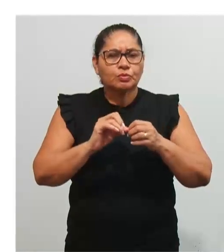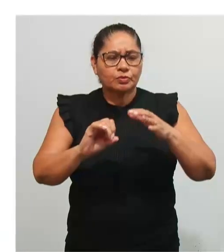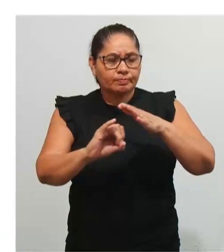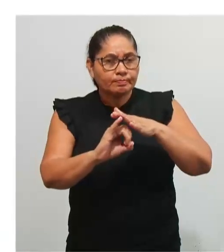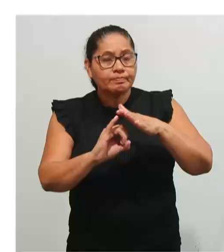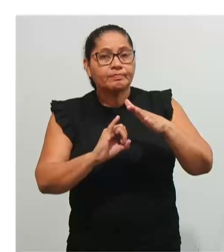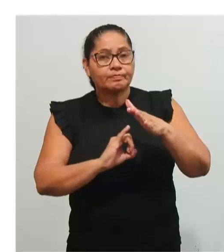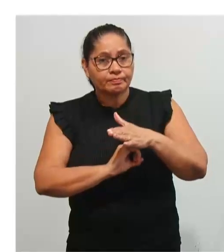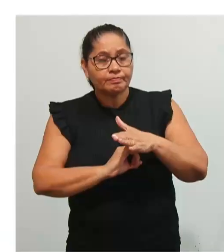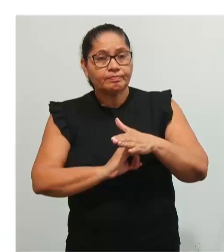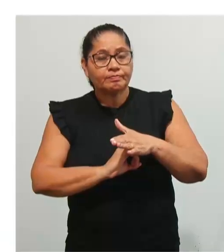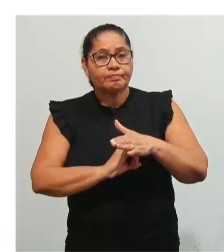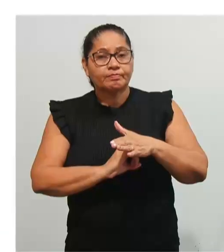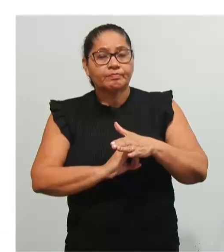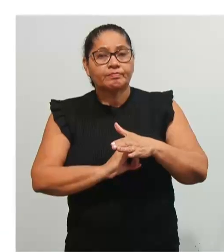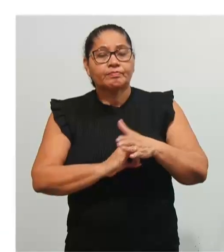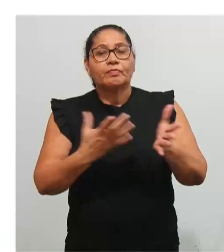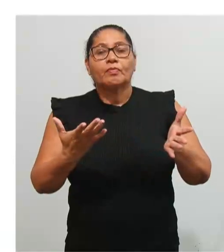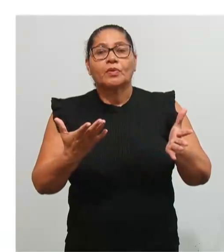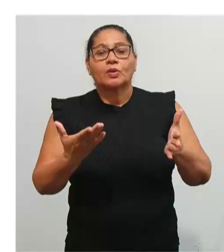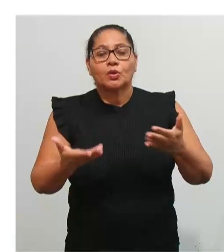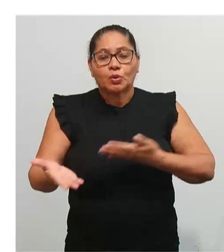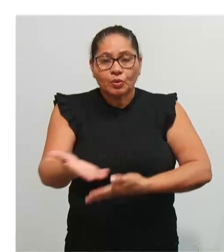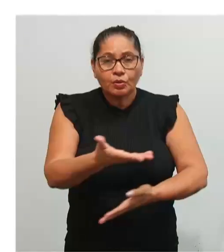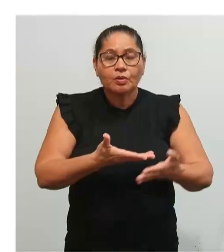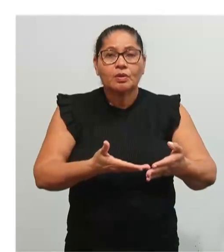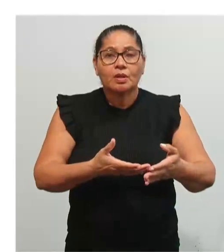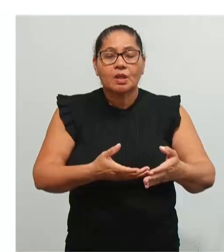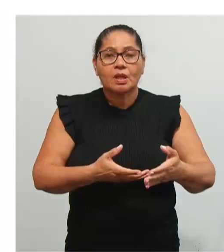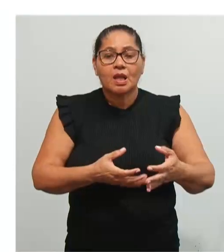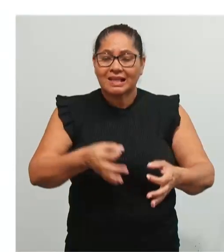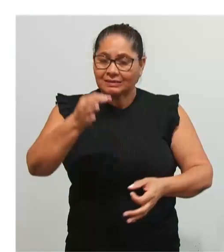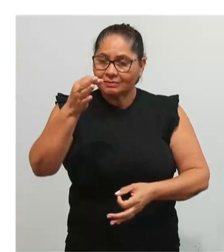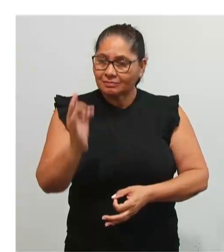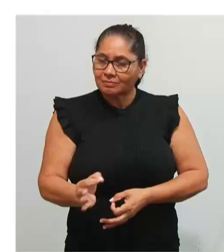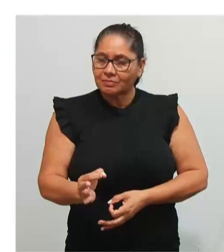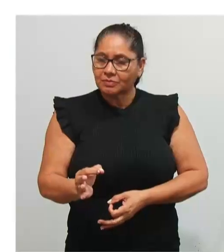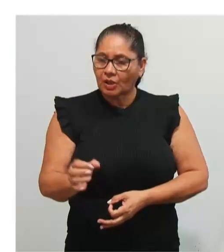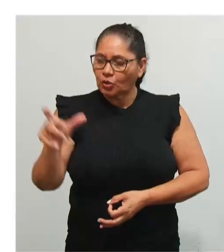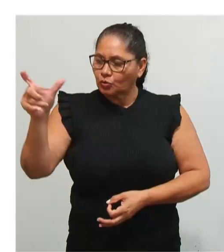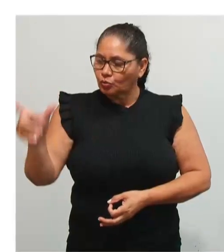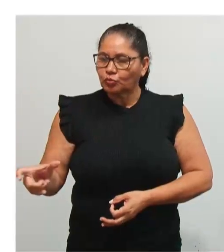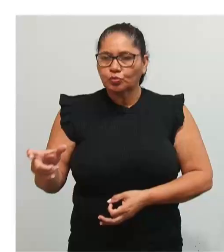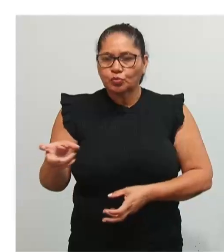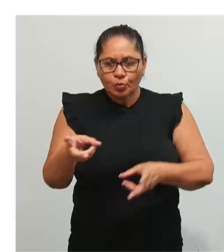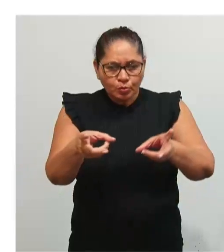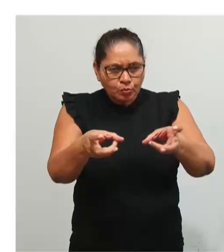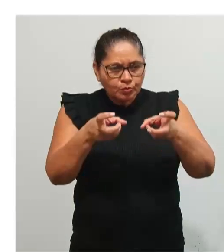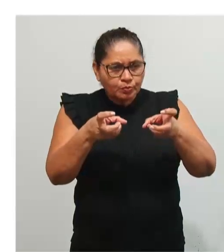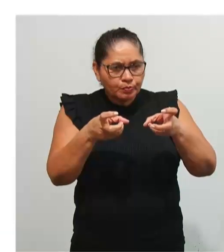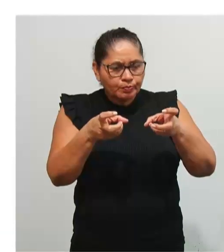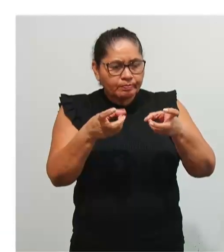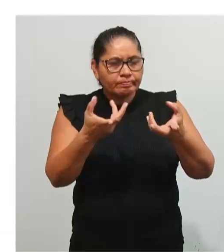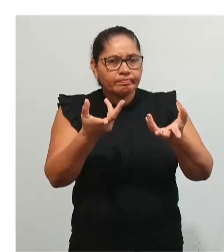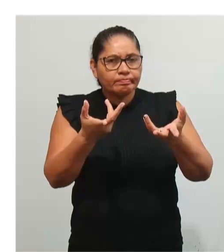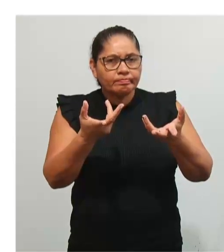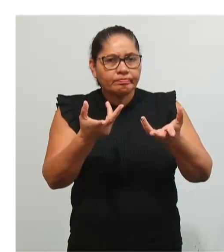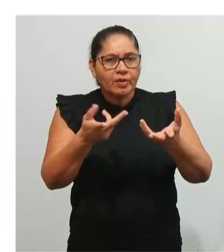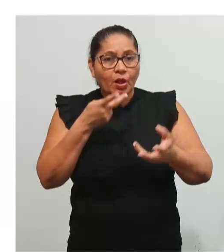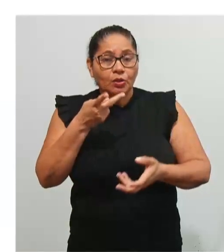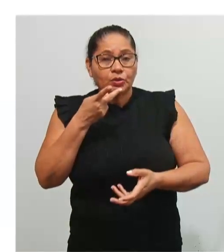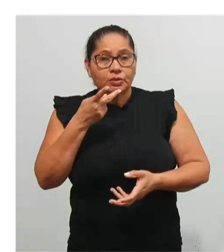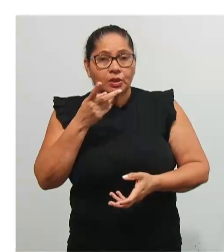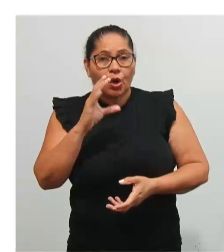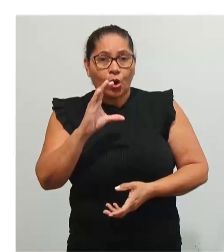instituição, perfilam-se relações concretas entre indivíduos e grupos percebidos pelo observador. Nas palavras